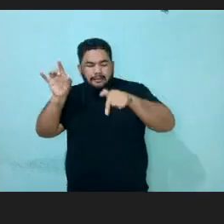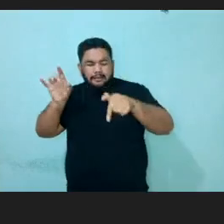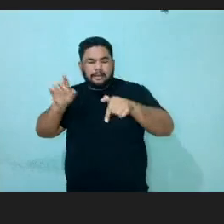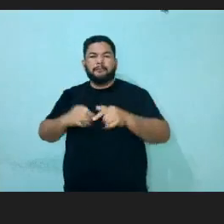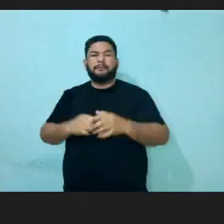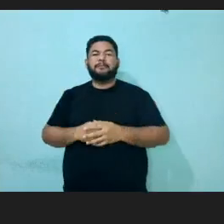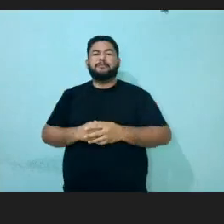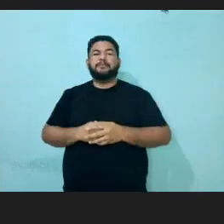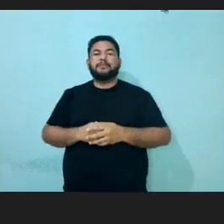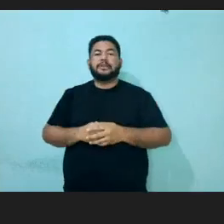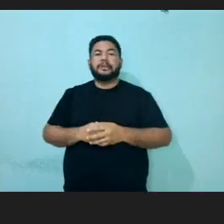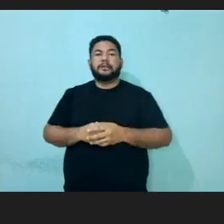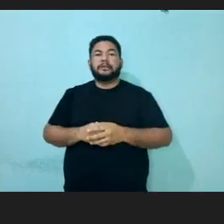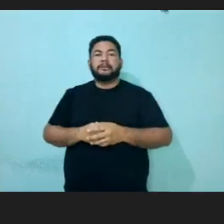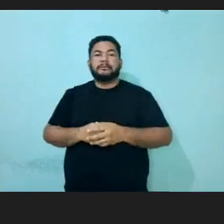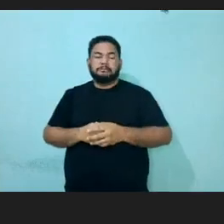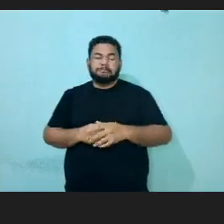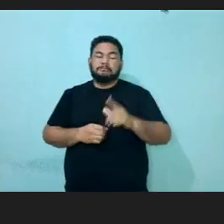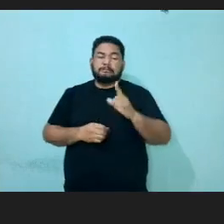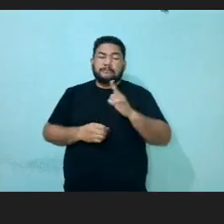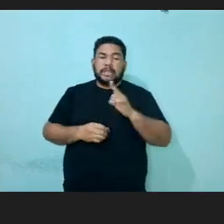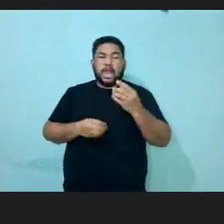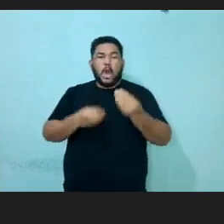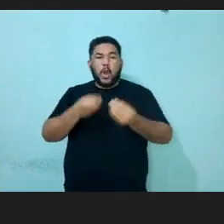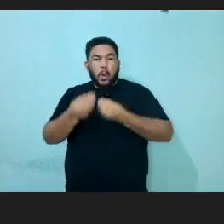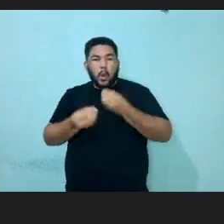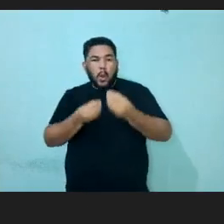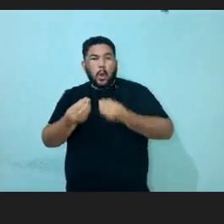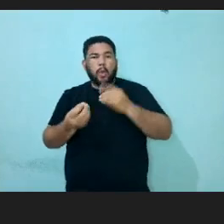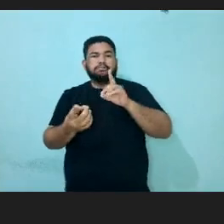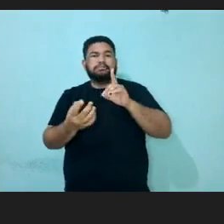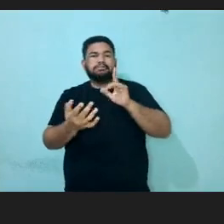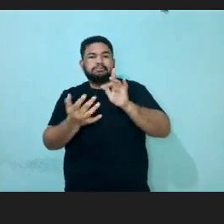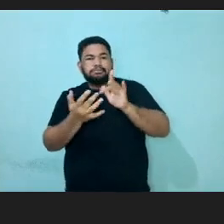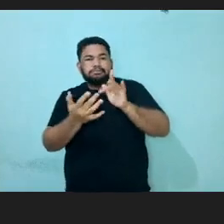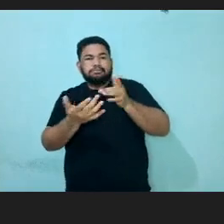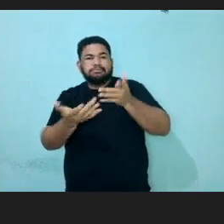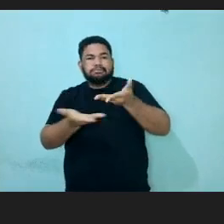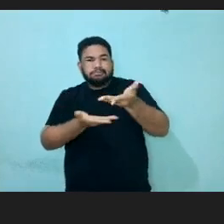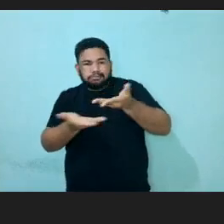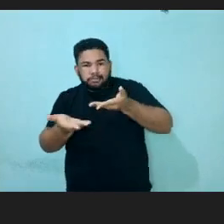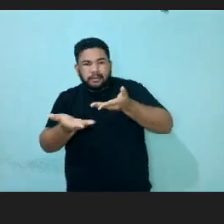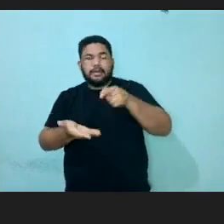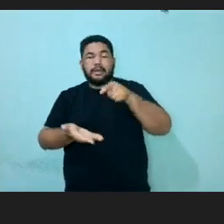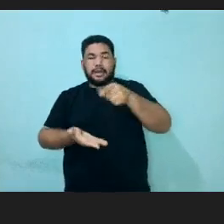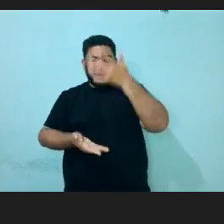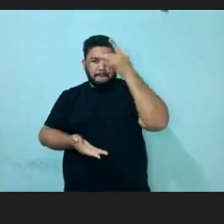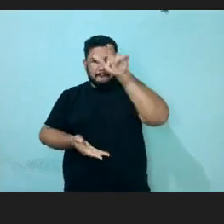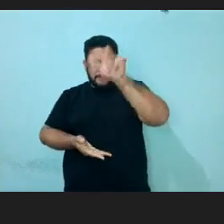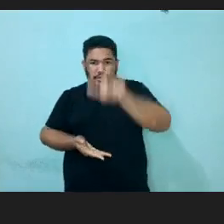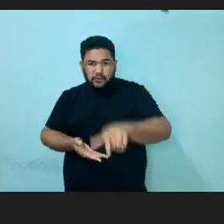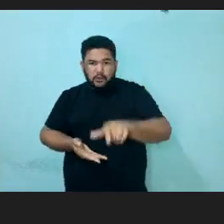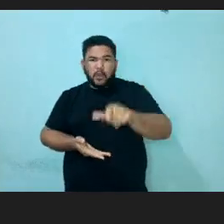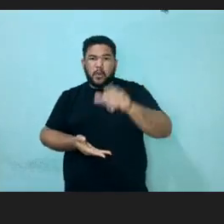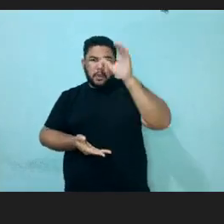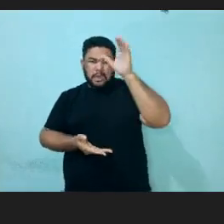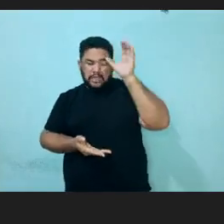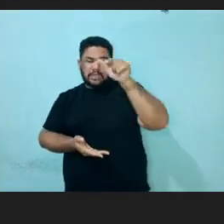know-how, de manejo de paciente, é você ofertar para esse usuário, para esse cliente, para esse paciente,